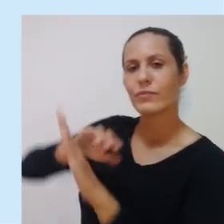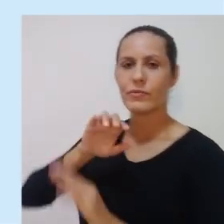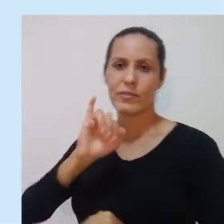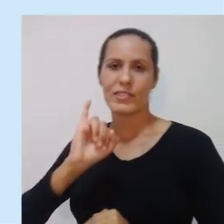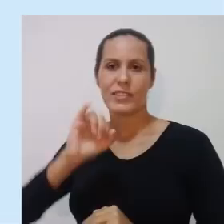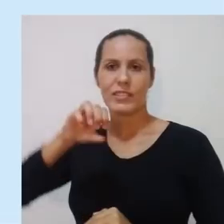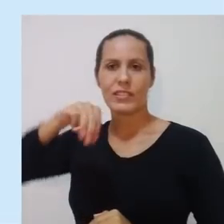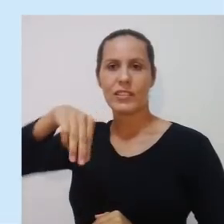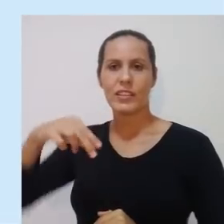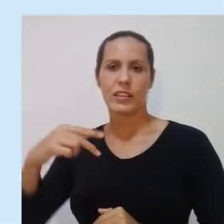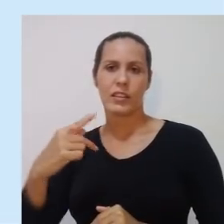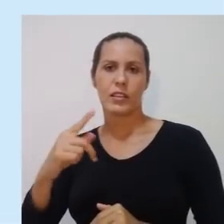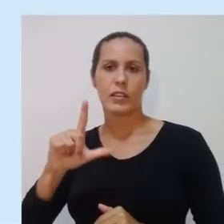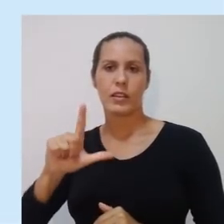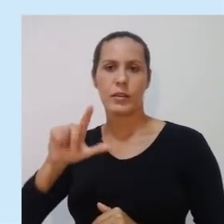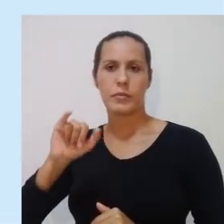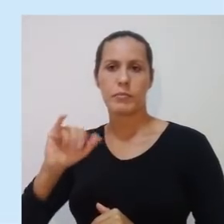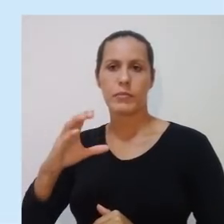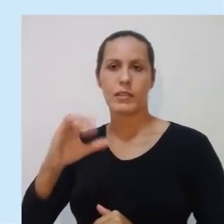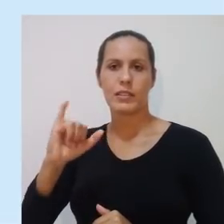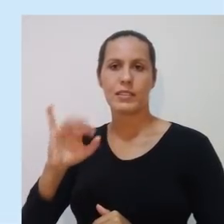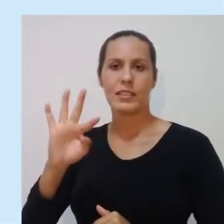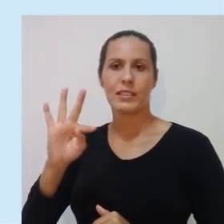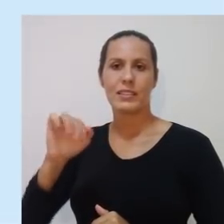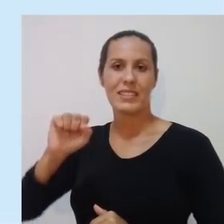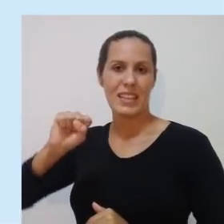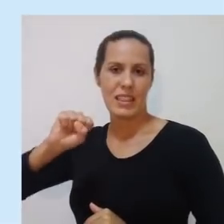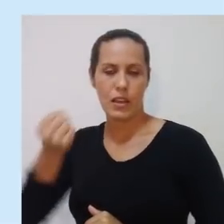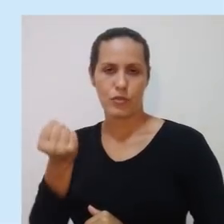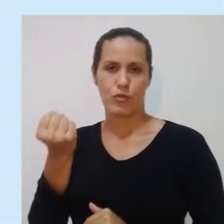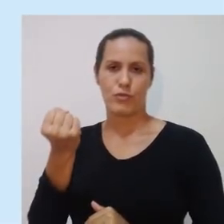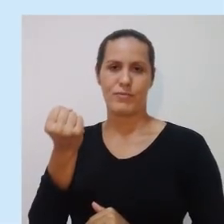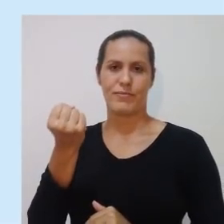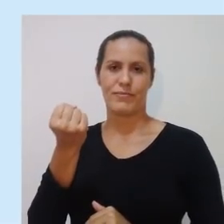as informações implícitas, as informações